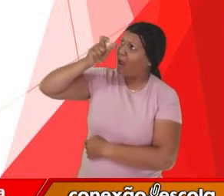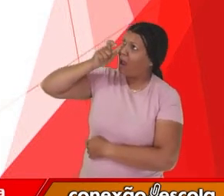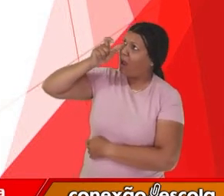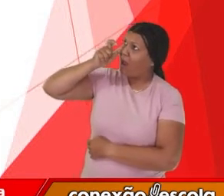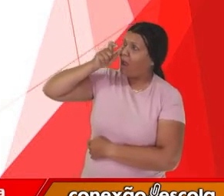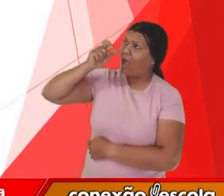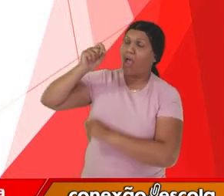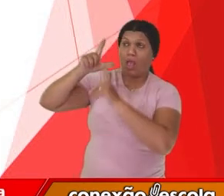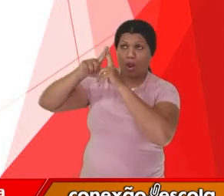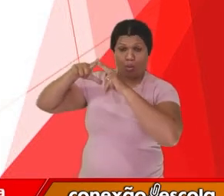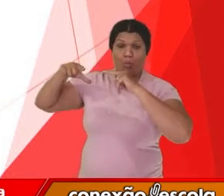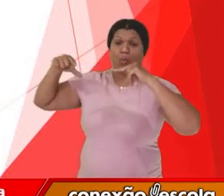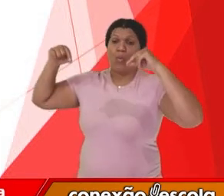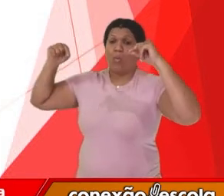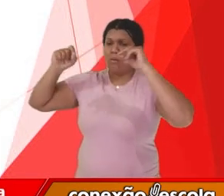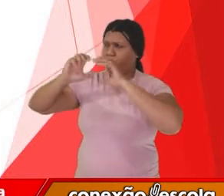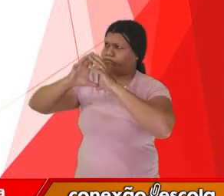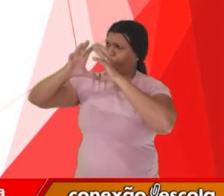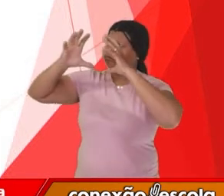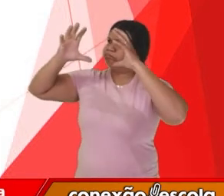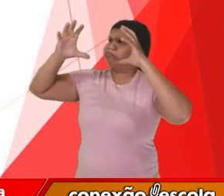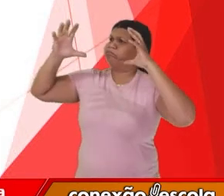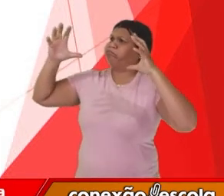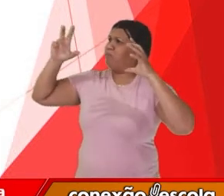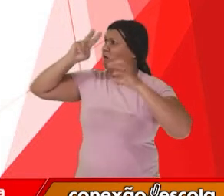da Lua bastante iluminada.